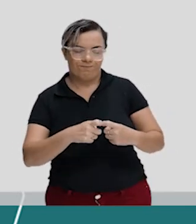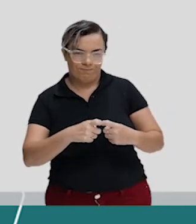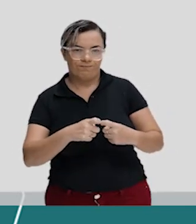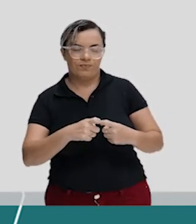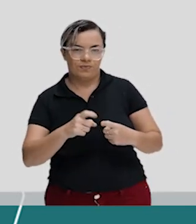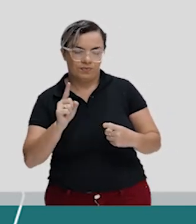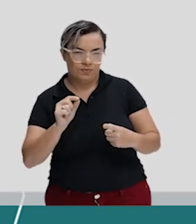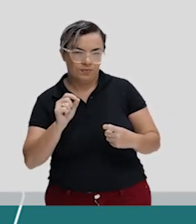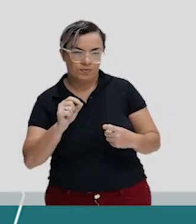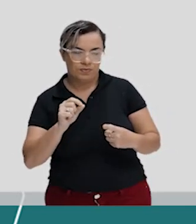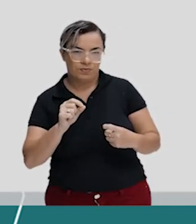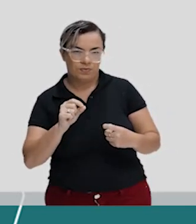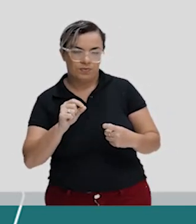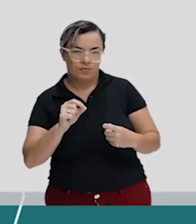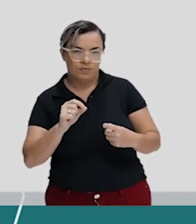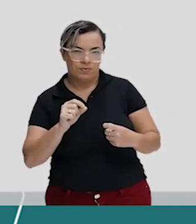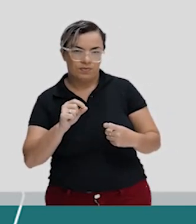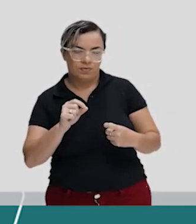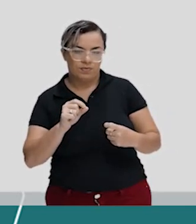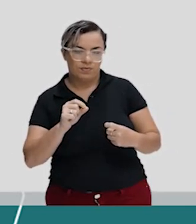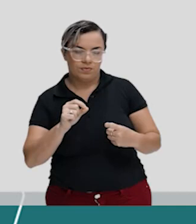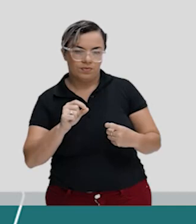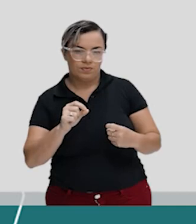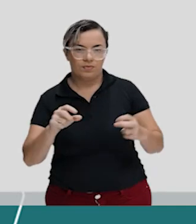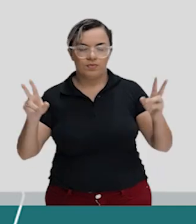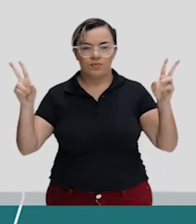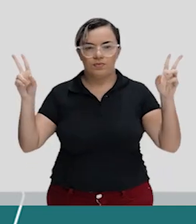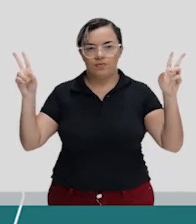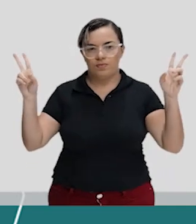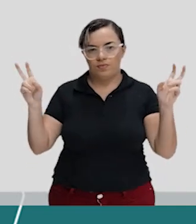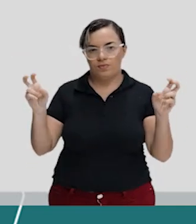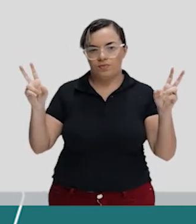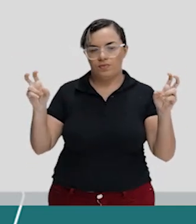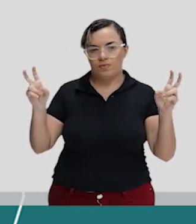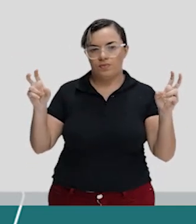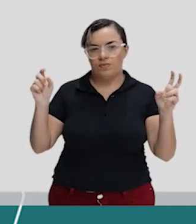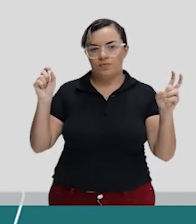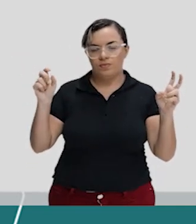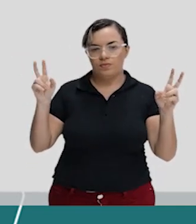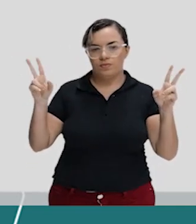nós vimos muito em temas